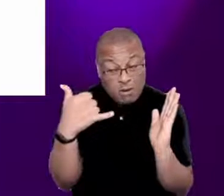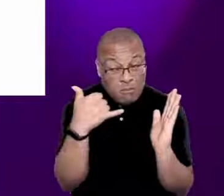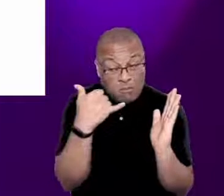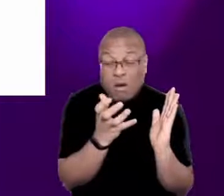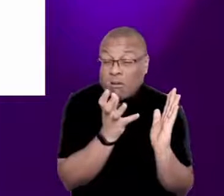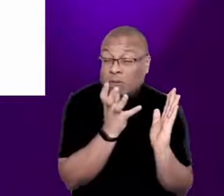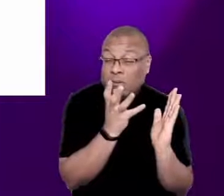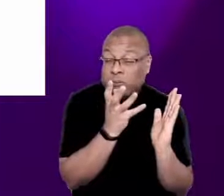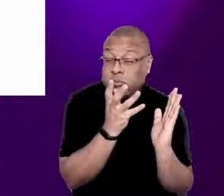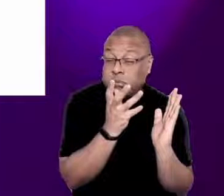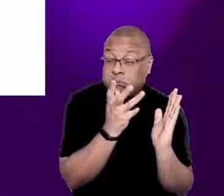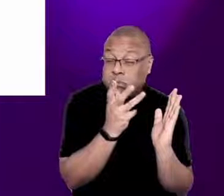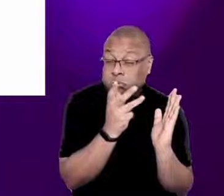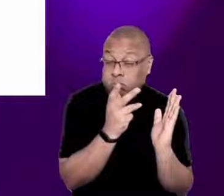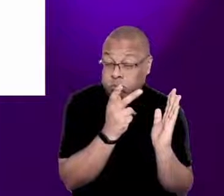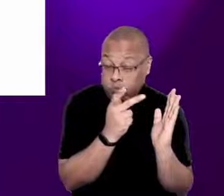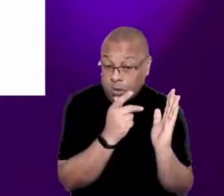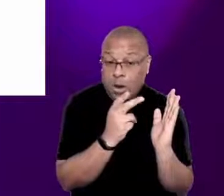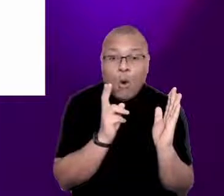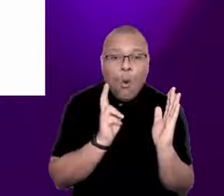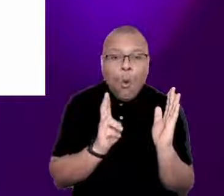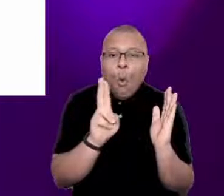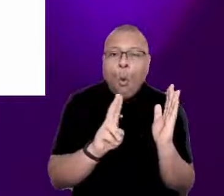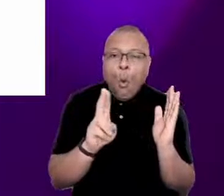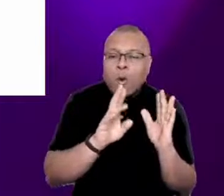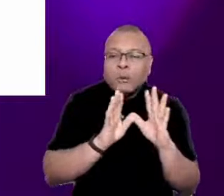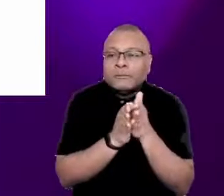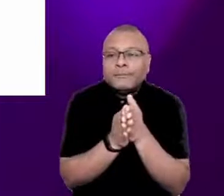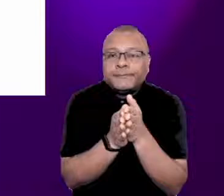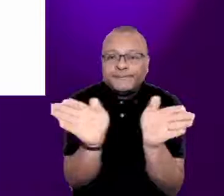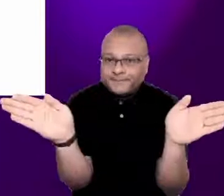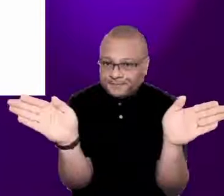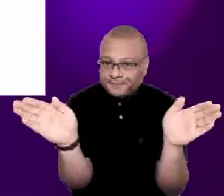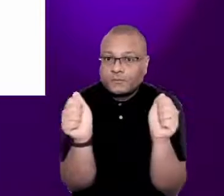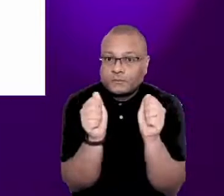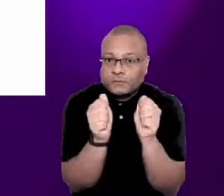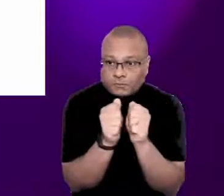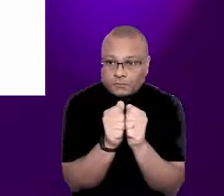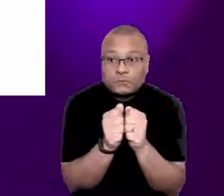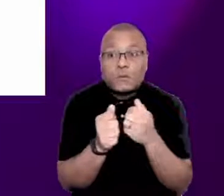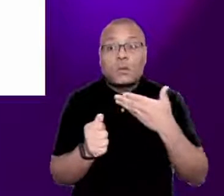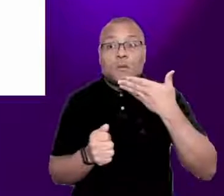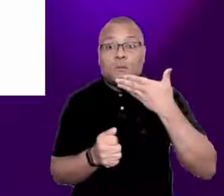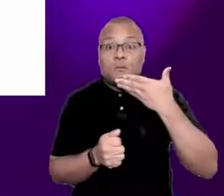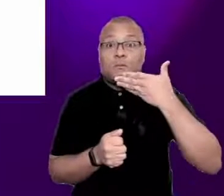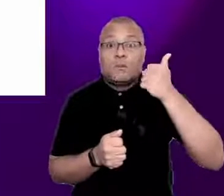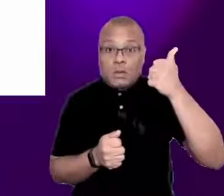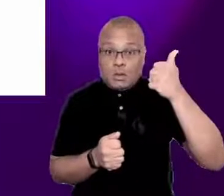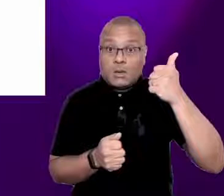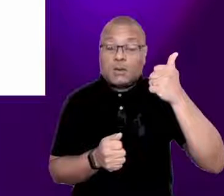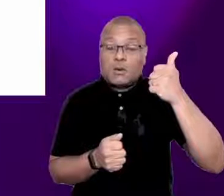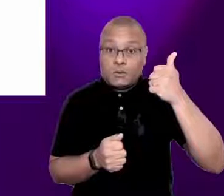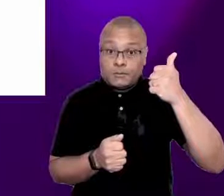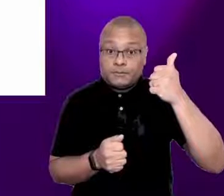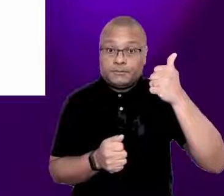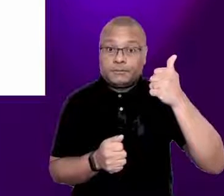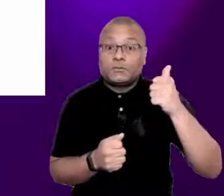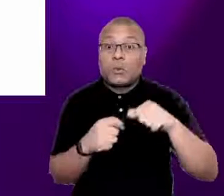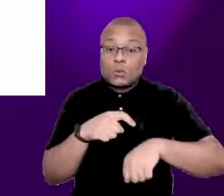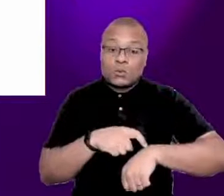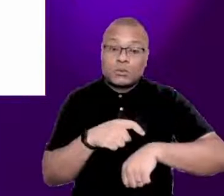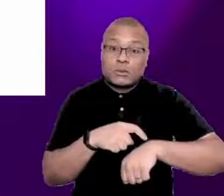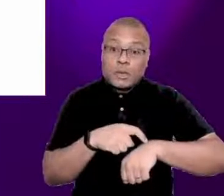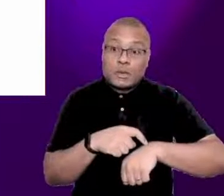perguntas. Então, a gente sempre usa os questionários gerais e os específicos juntos, até para ativar melhor o tempo